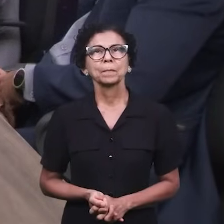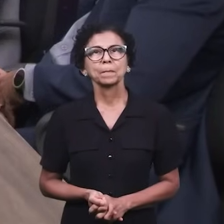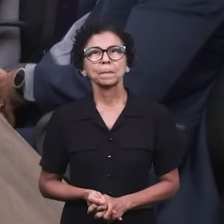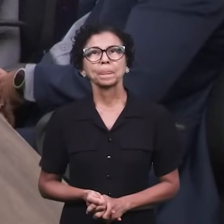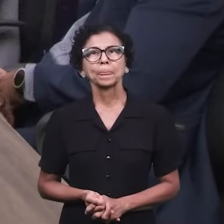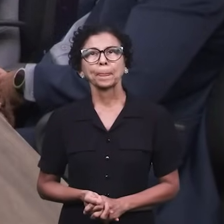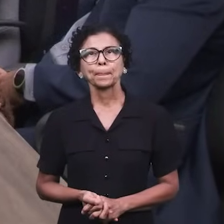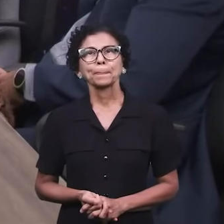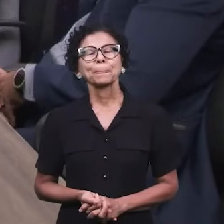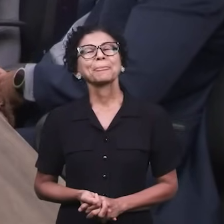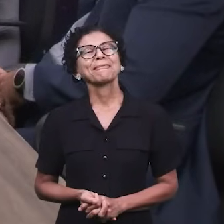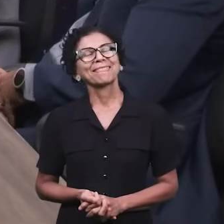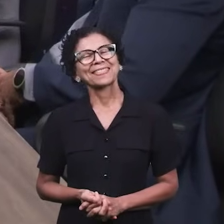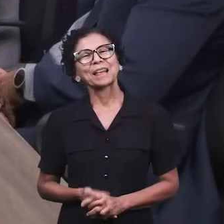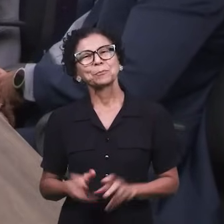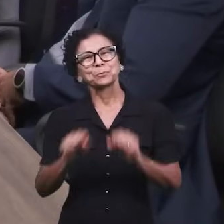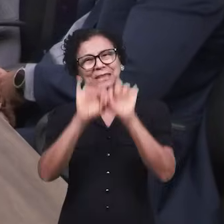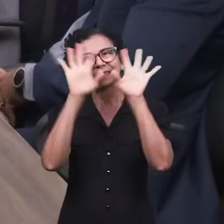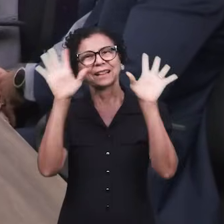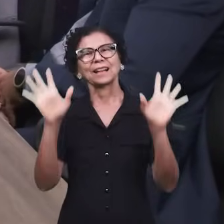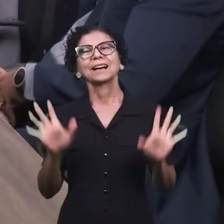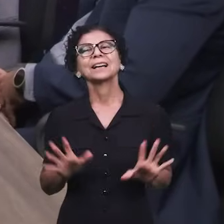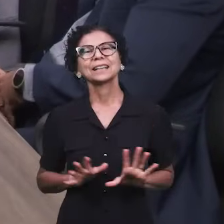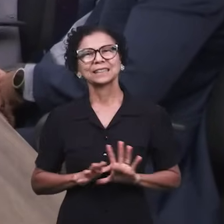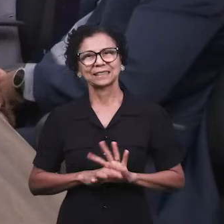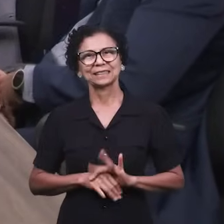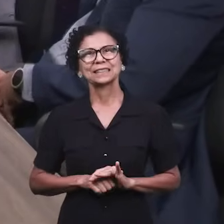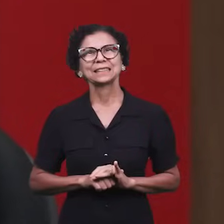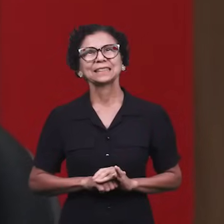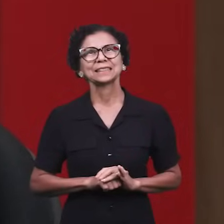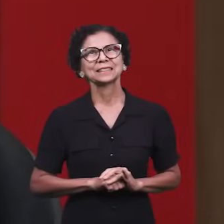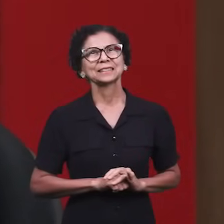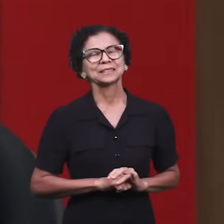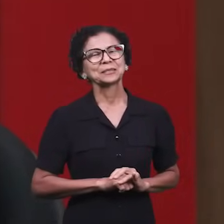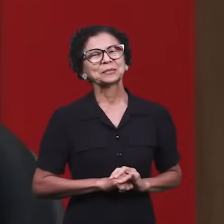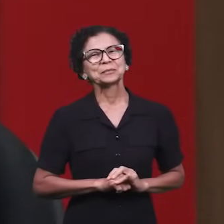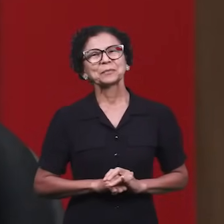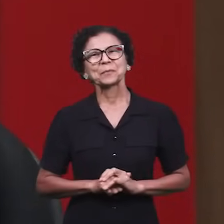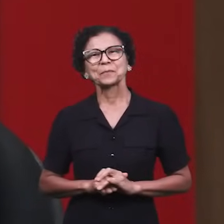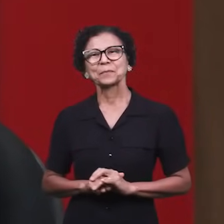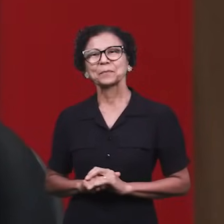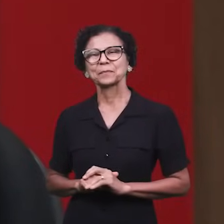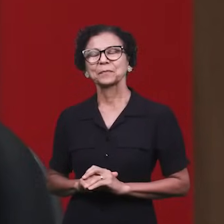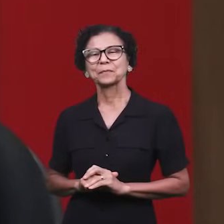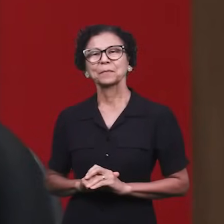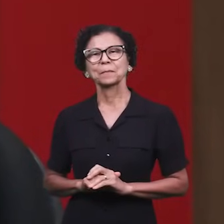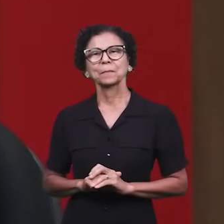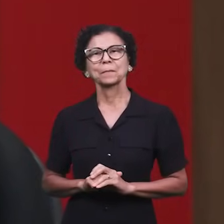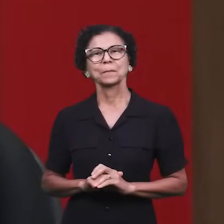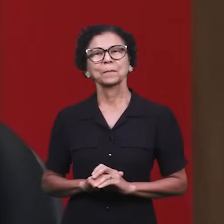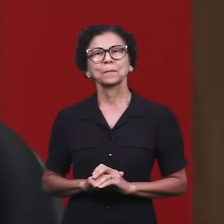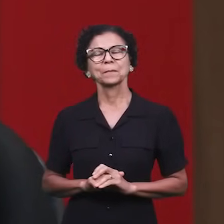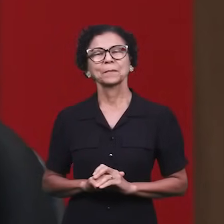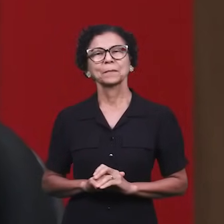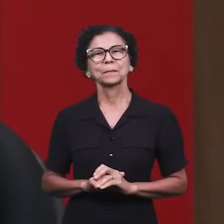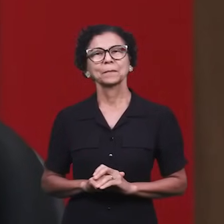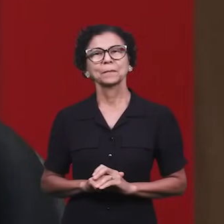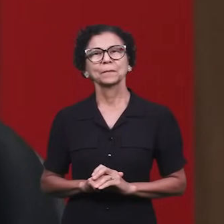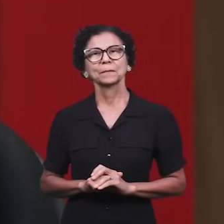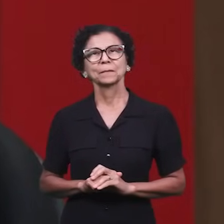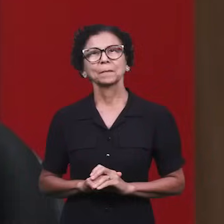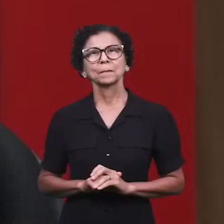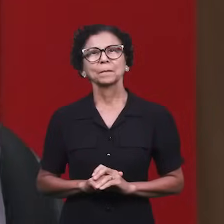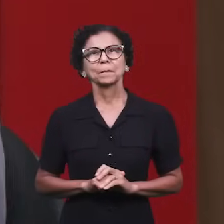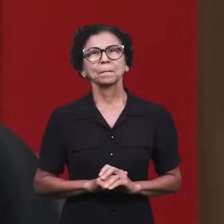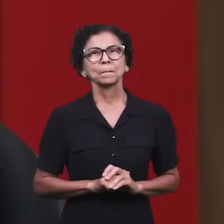introdução bastante já robusta, né, para nós iniciarmos essa conversa aqui que o pastor Gilson trouxe. E,